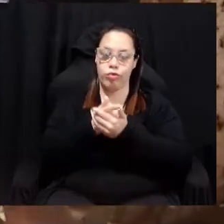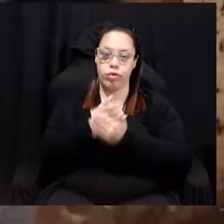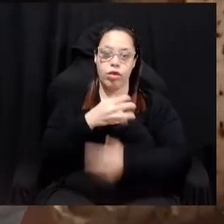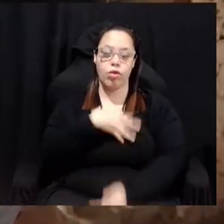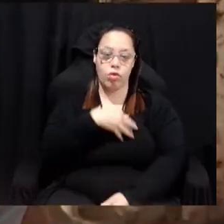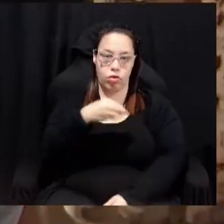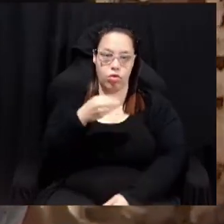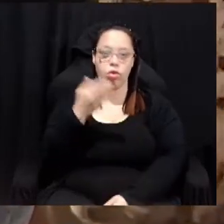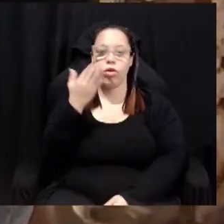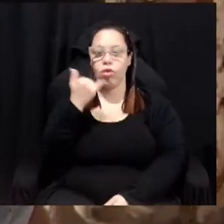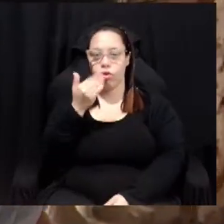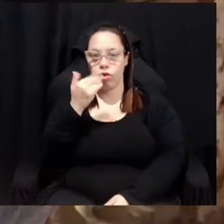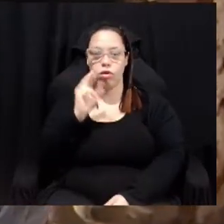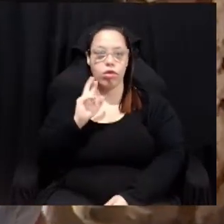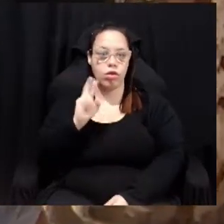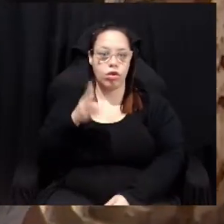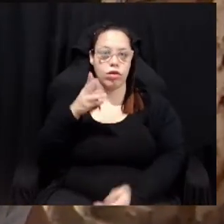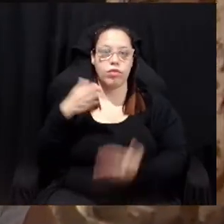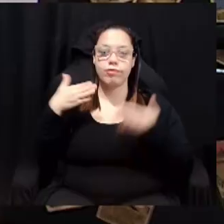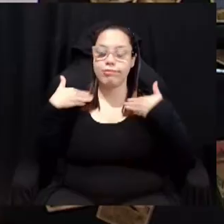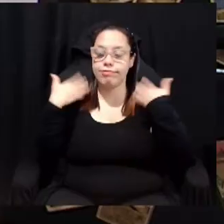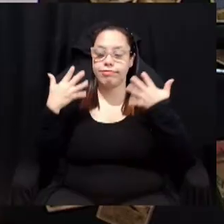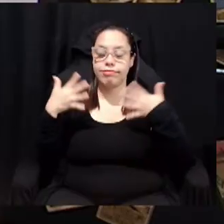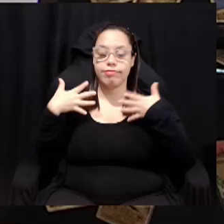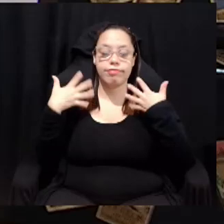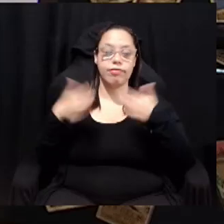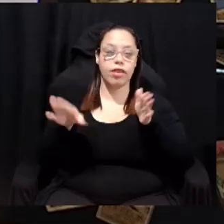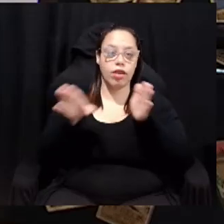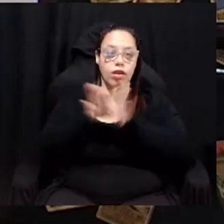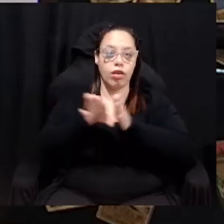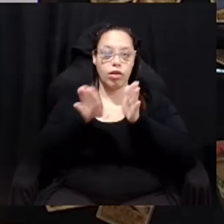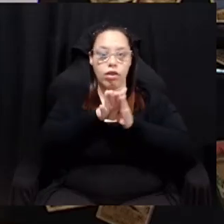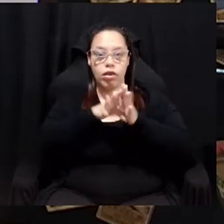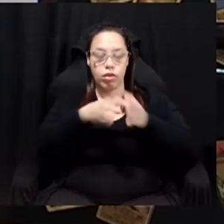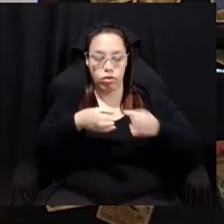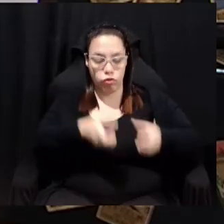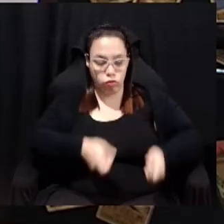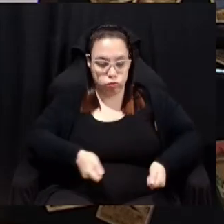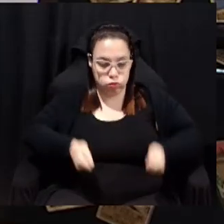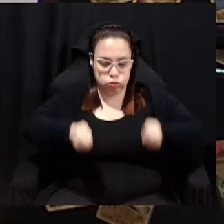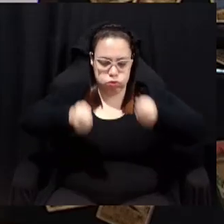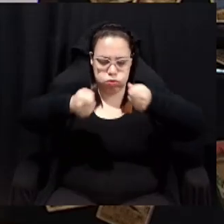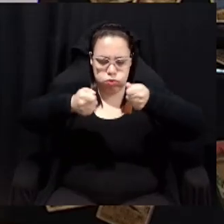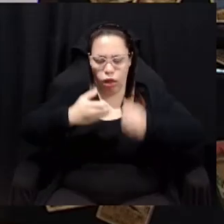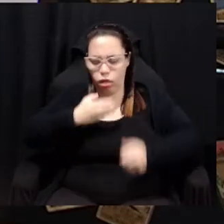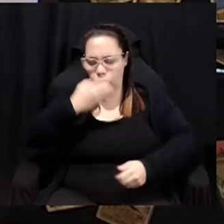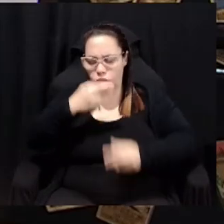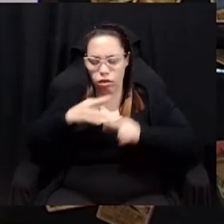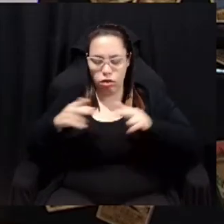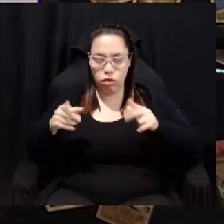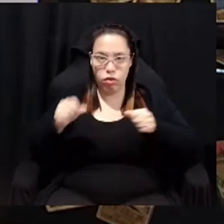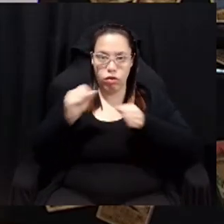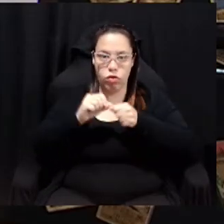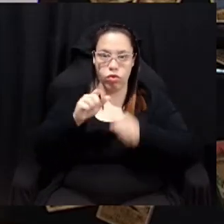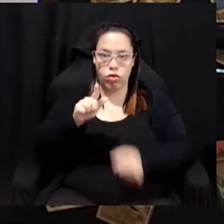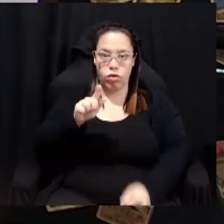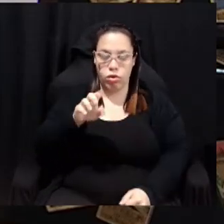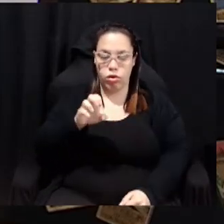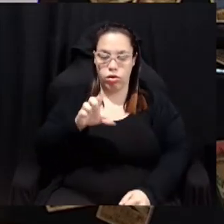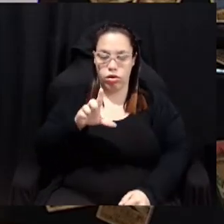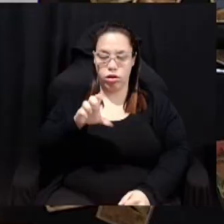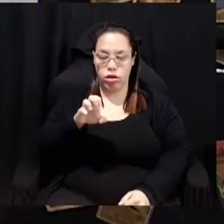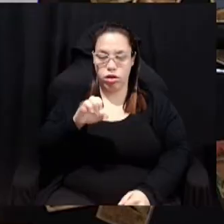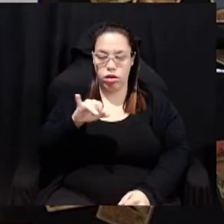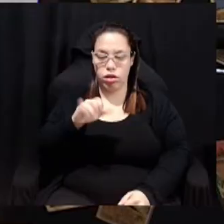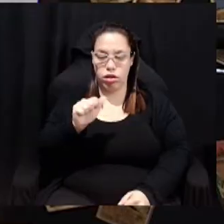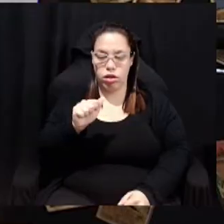então sempre com muita alegria eu via ele chegando com essas frutas. E ali eu comecei a fazer as geleias para conservar e ficaram nossas